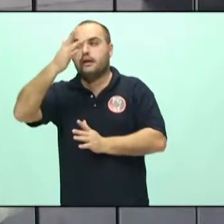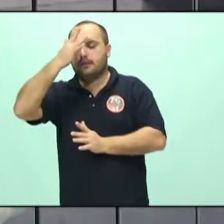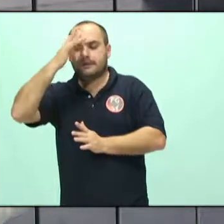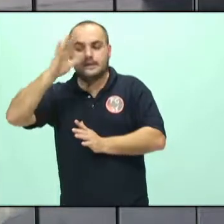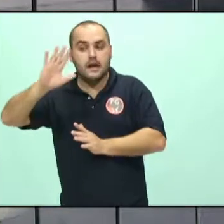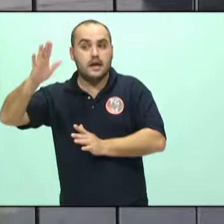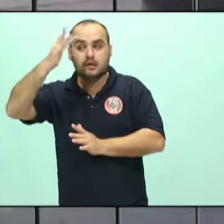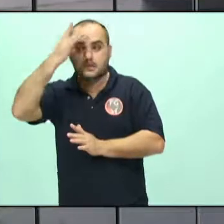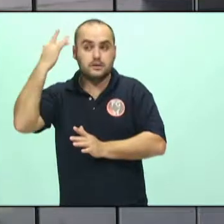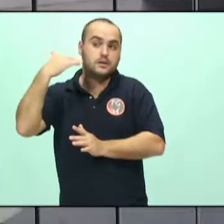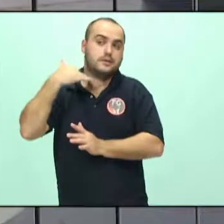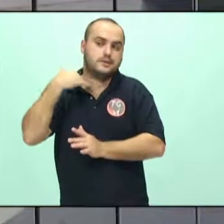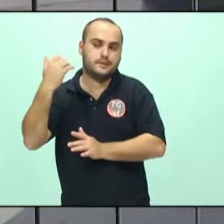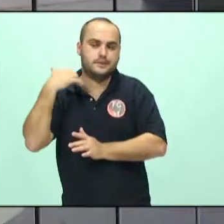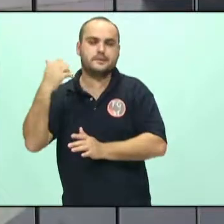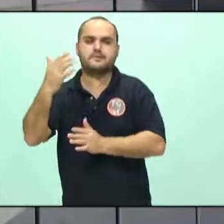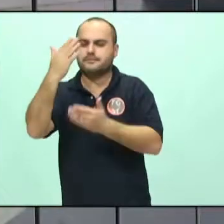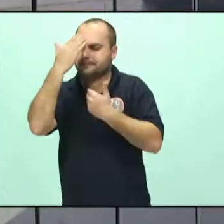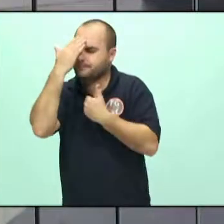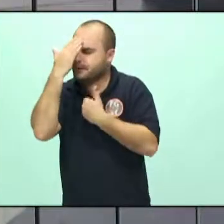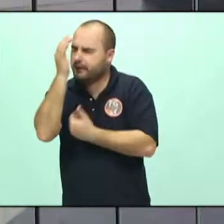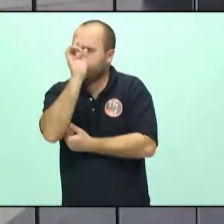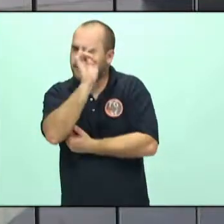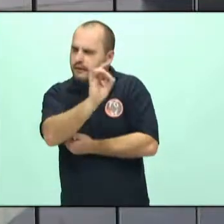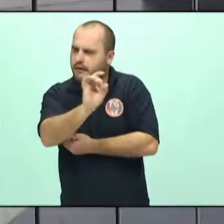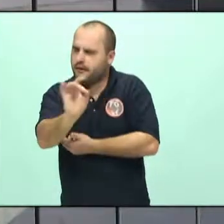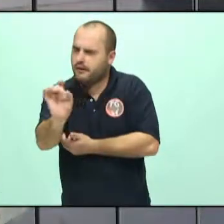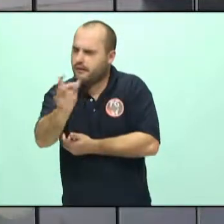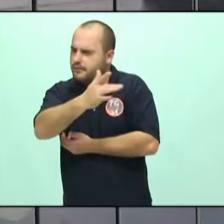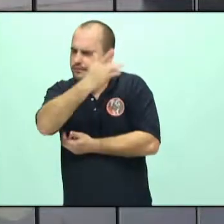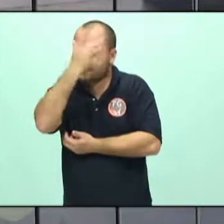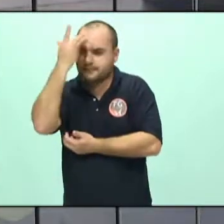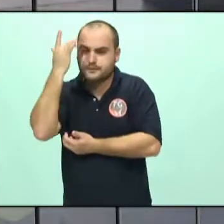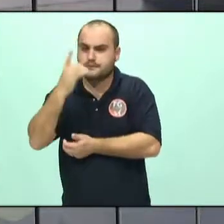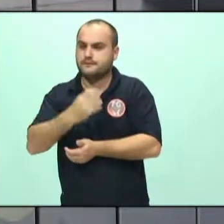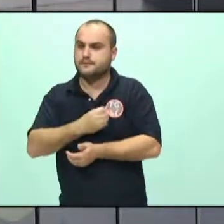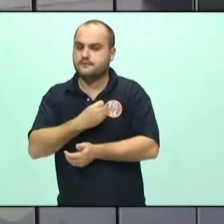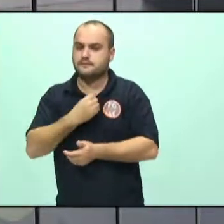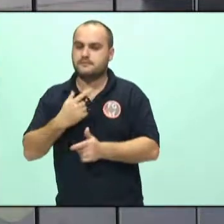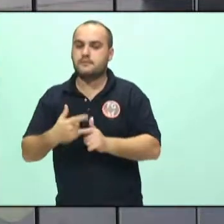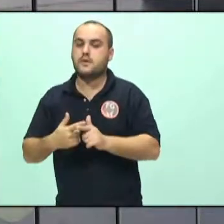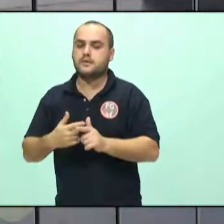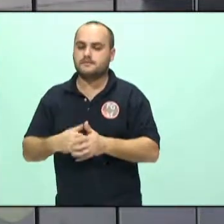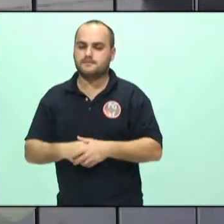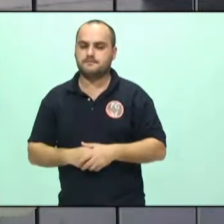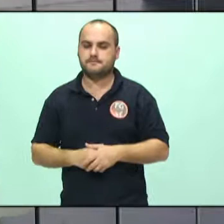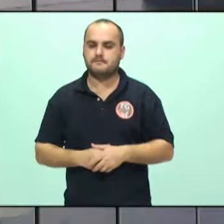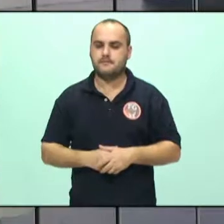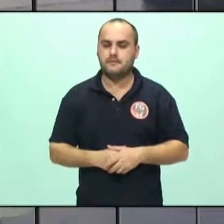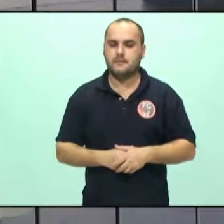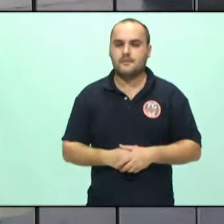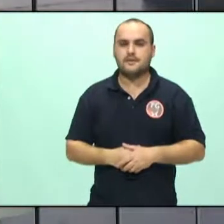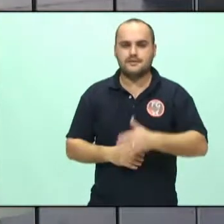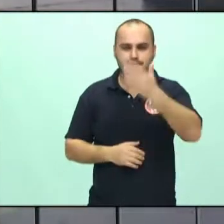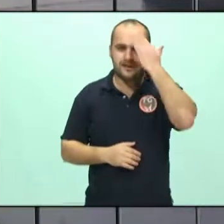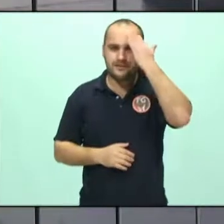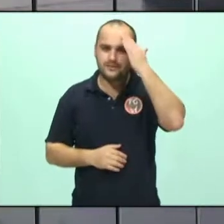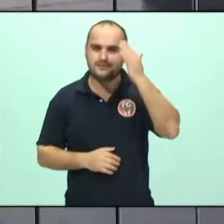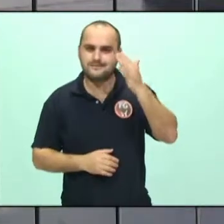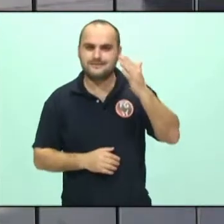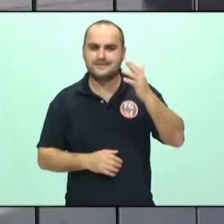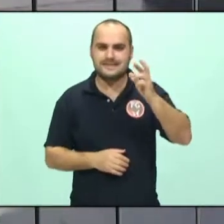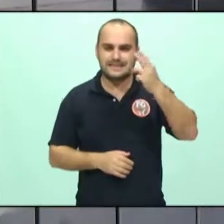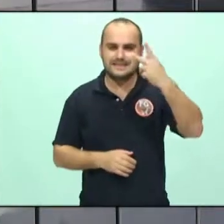sabe? Isso é legal. Eu quero agradecer a cada um dos cidadãos, porque assim, quem não gosta de receber um elogio do seu patrão, né? E